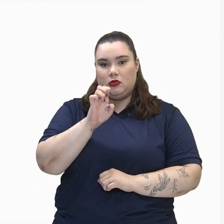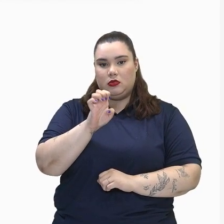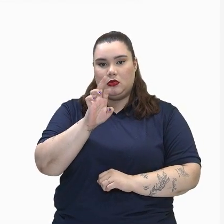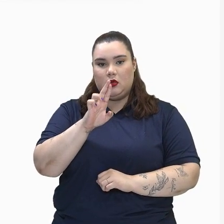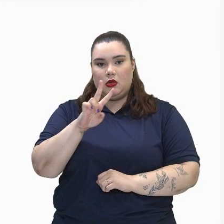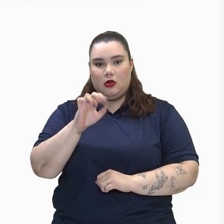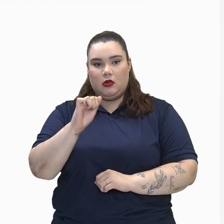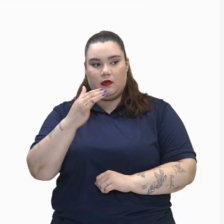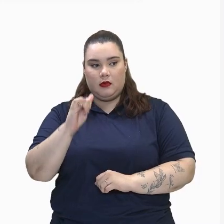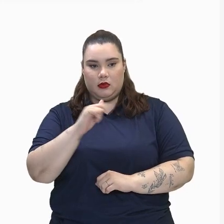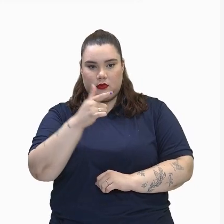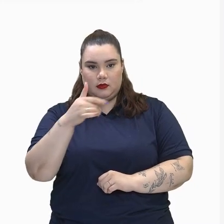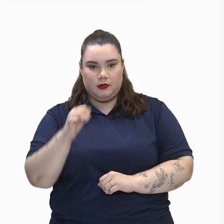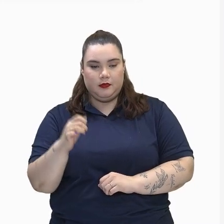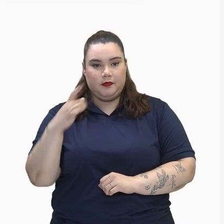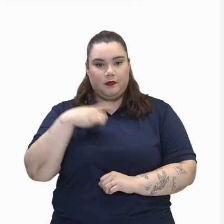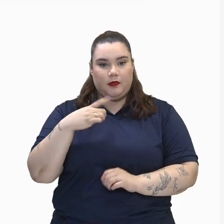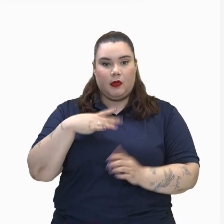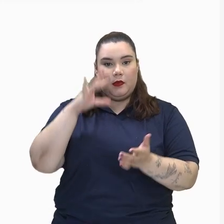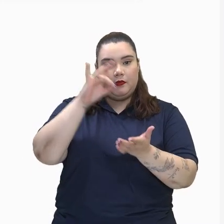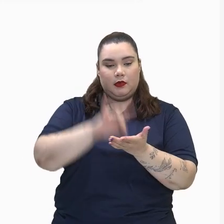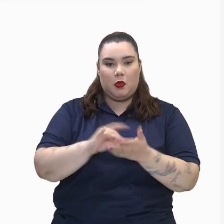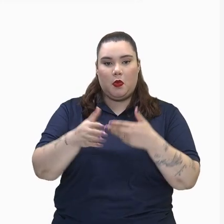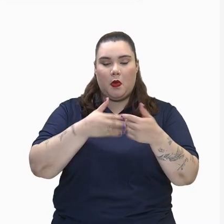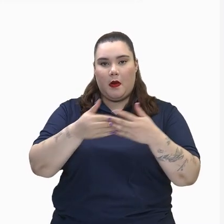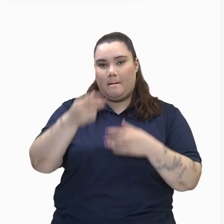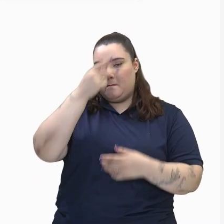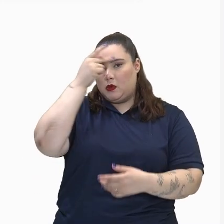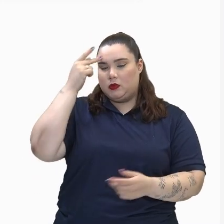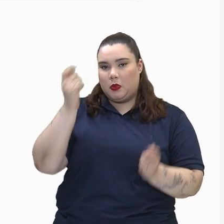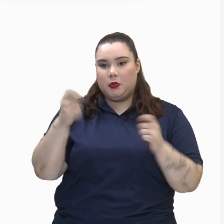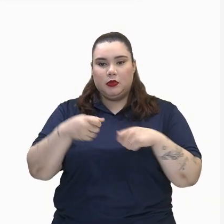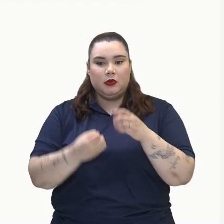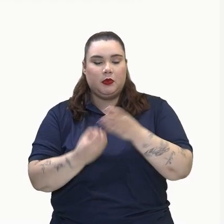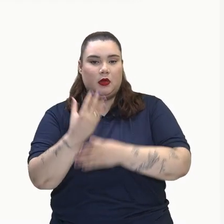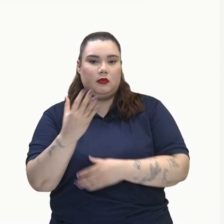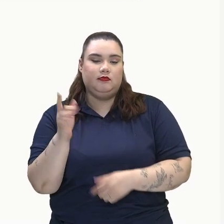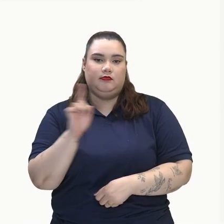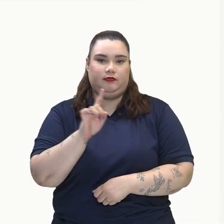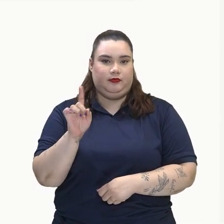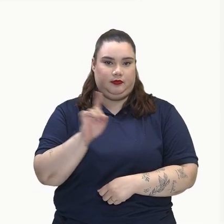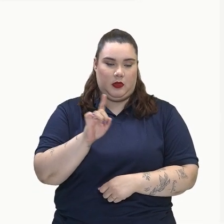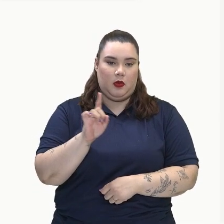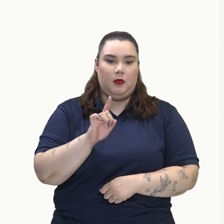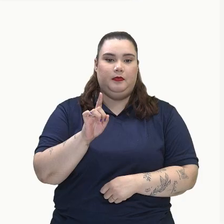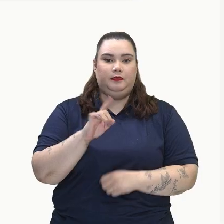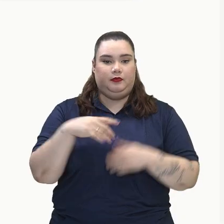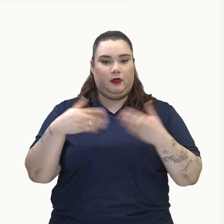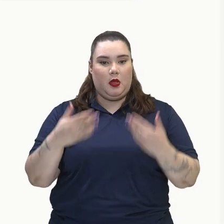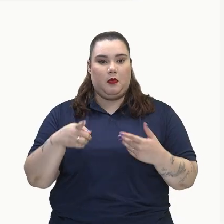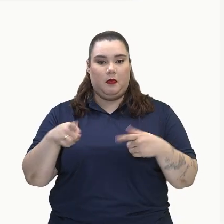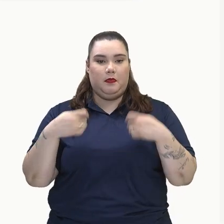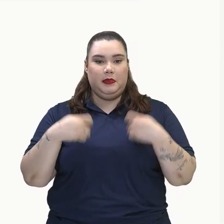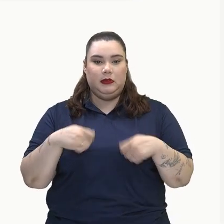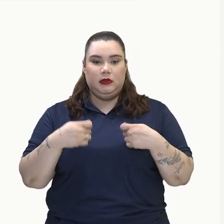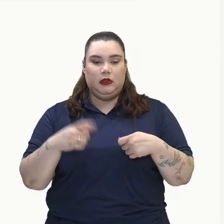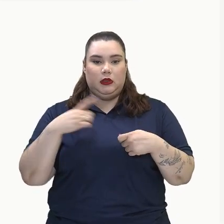legalmente instituídas, ou seja, não é qualquer pessoa que pode criar uma unidade de conservação, ela tem que